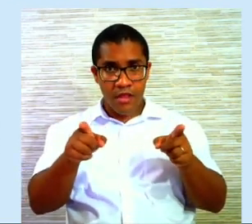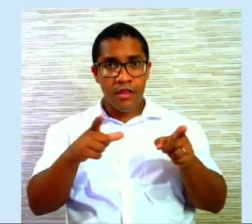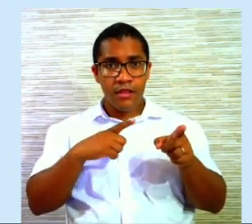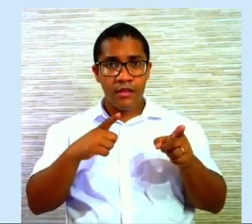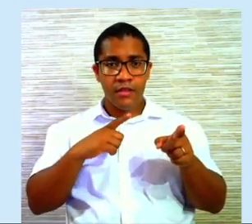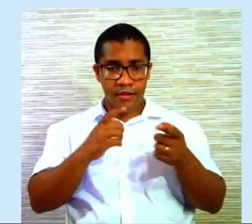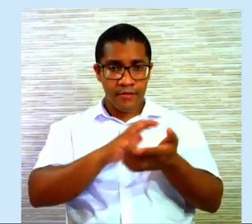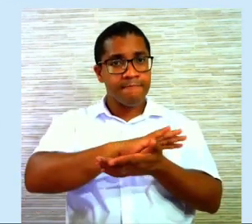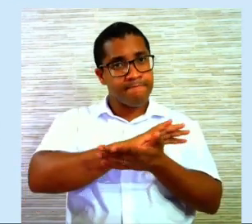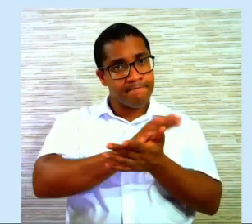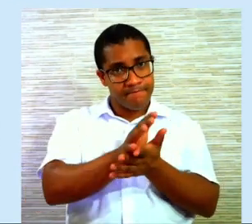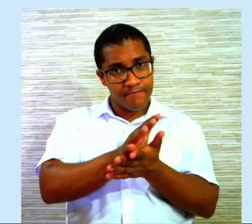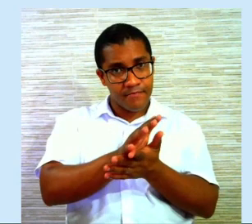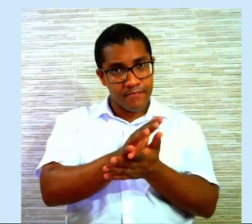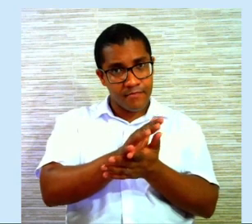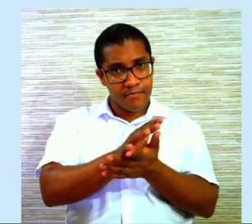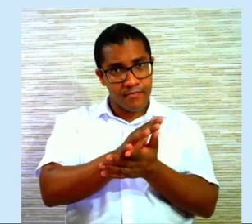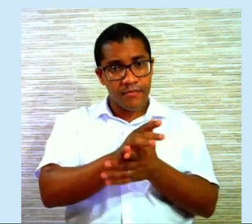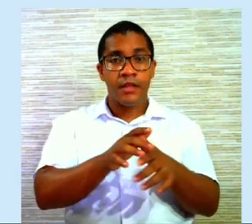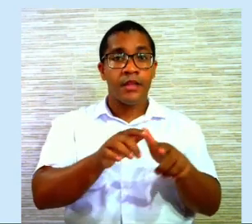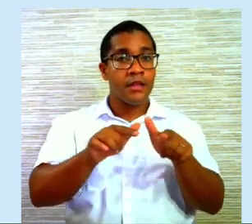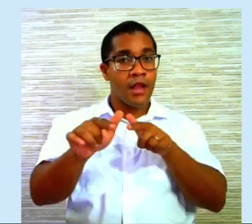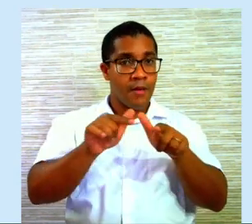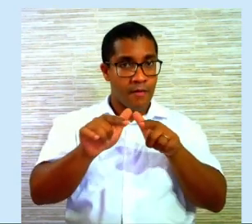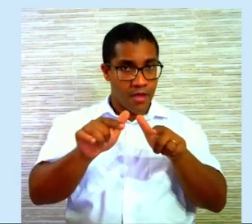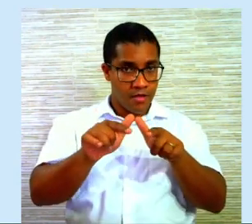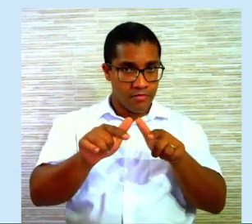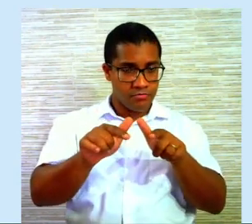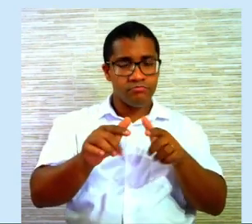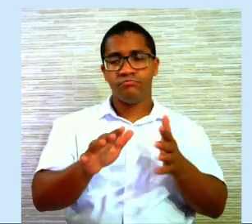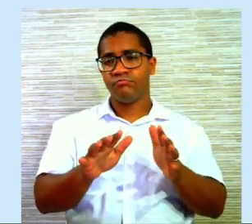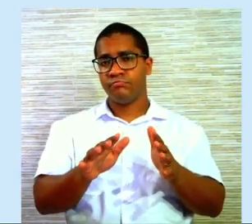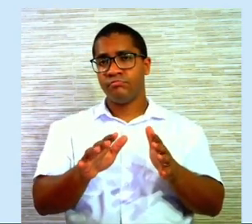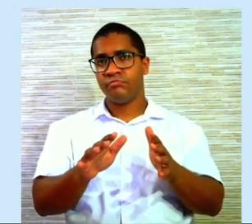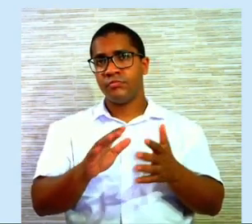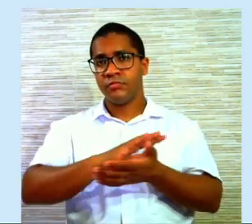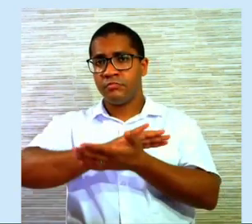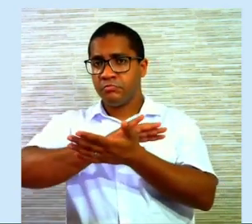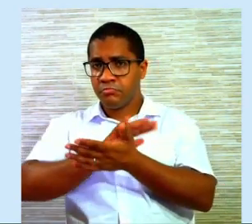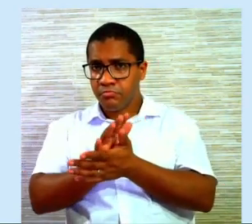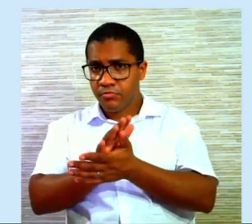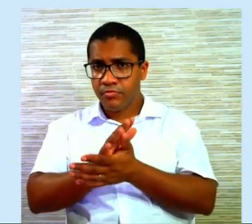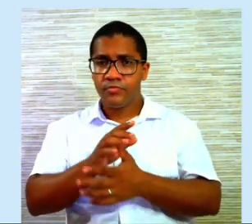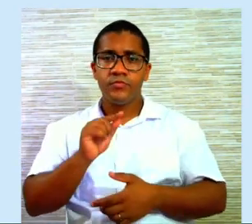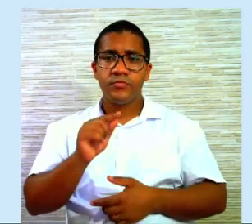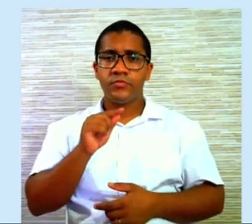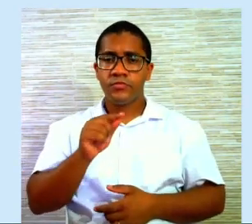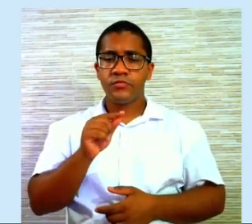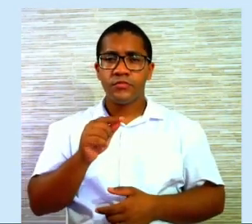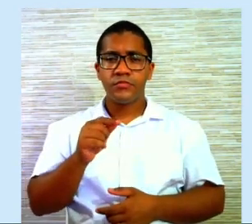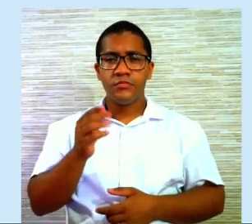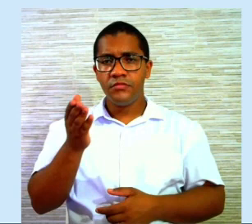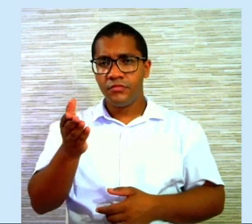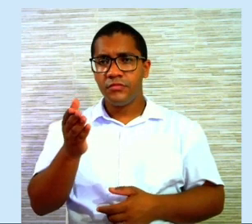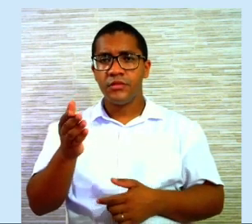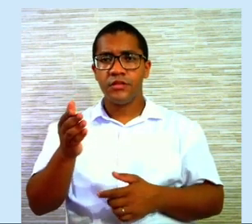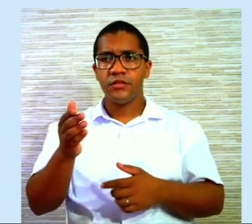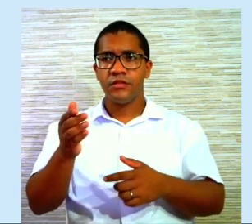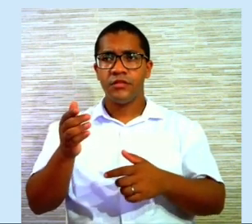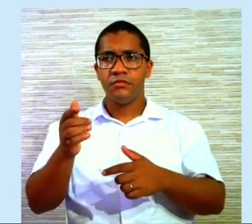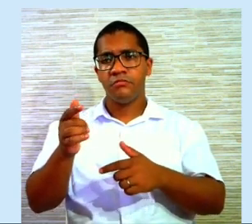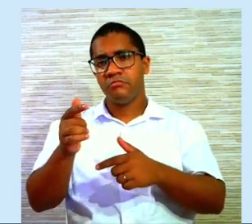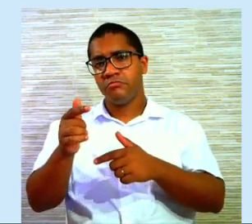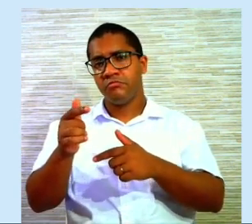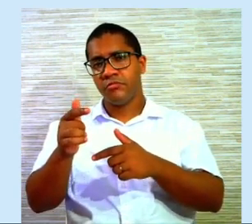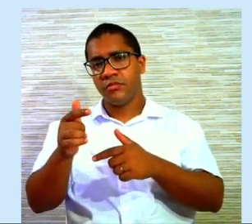contextos, havia uma exploração da força de trabalho, havia uma exploração simplesmente dos